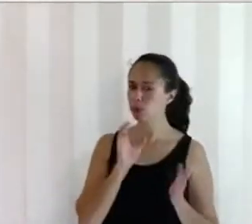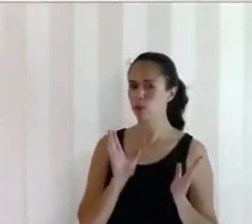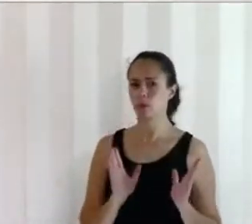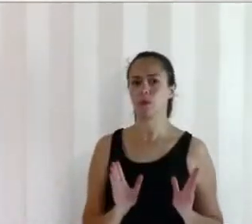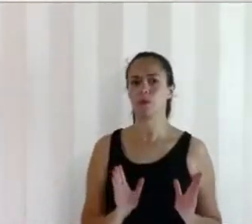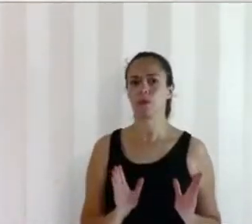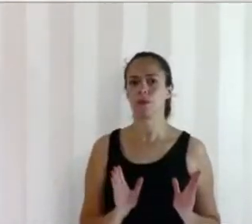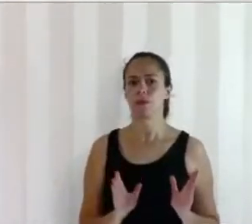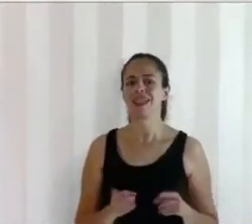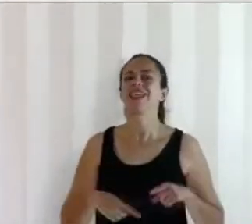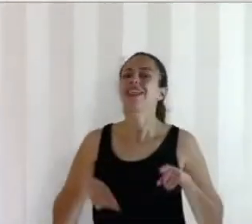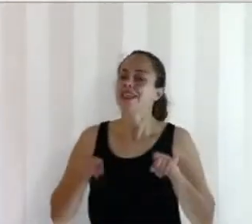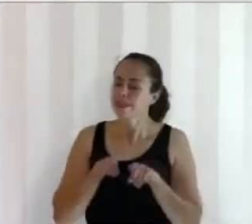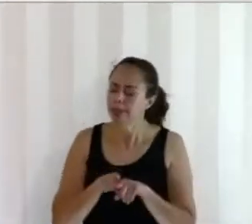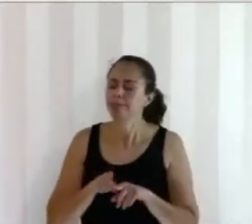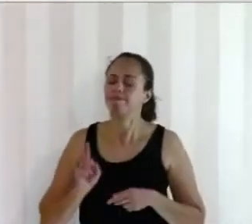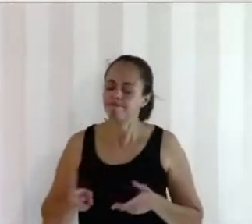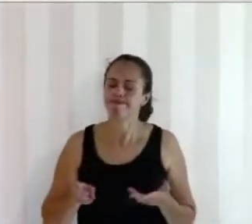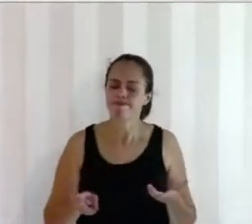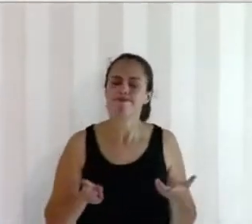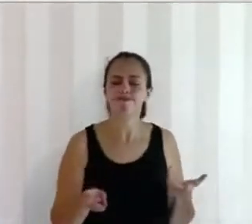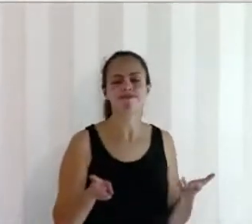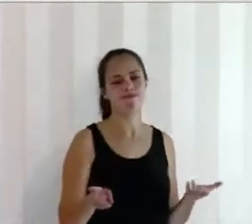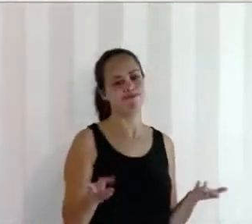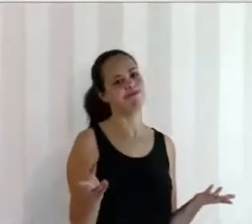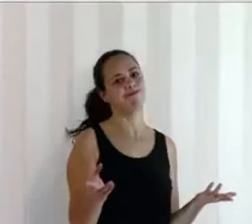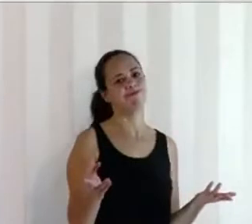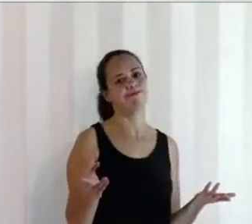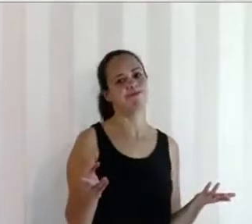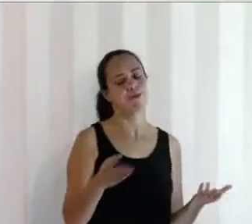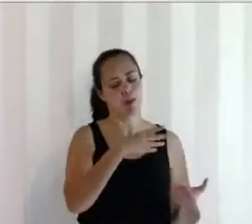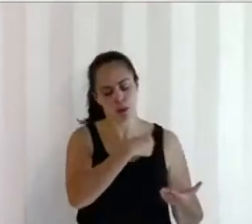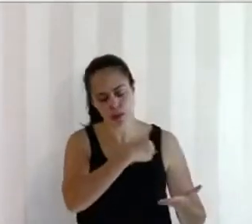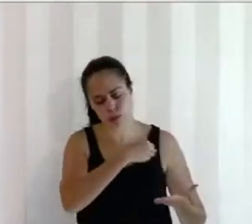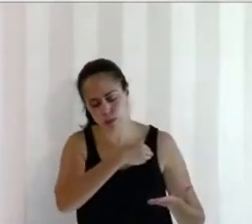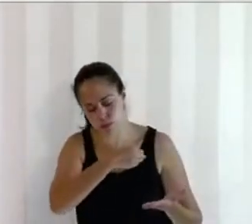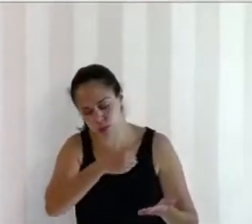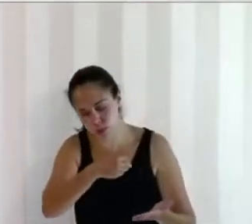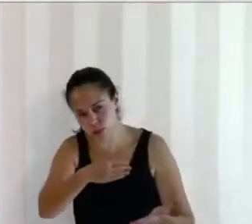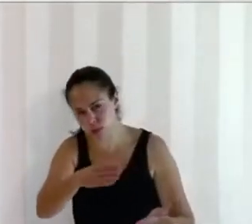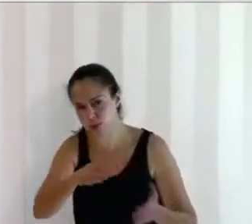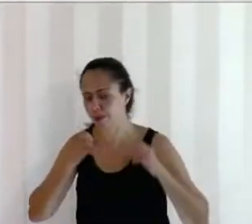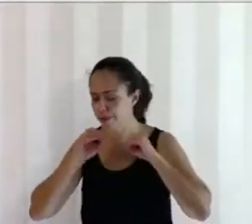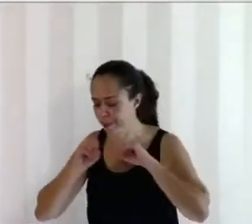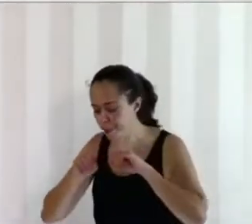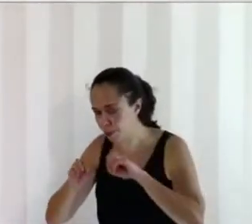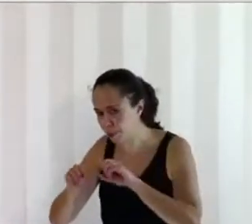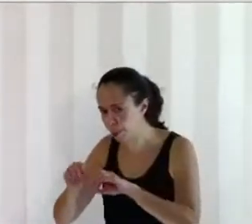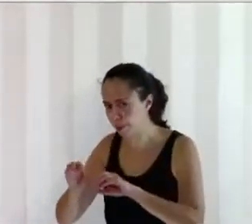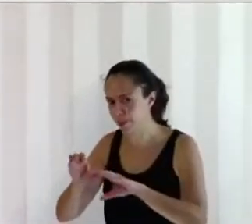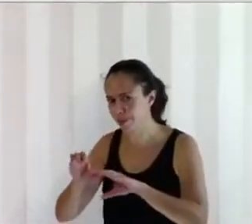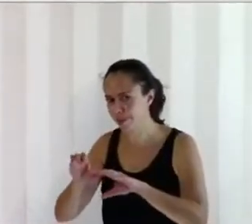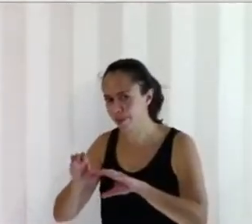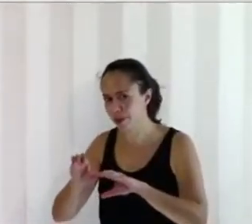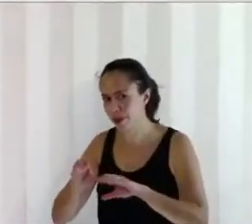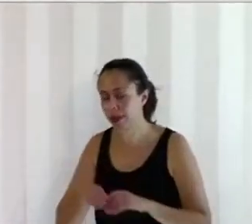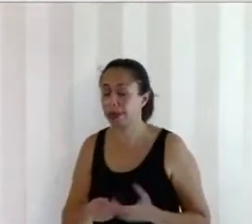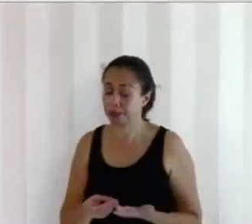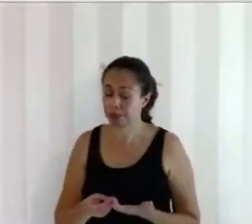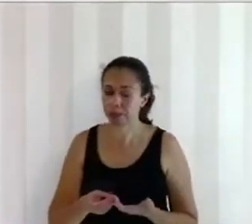Assim era o tempo. Os escribas criaram todas estas leis e os